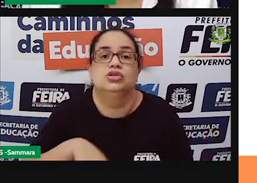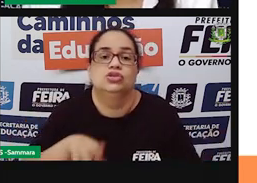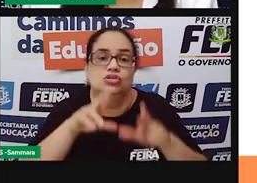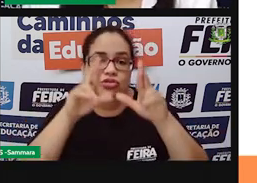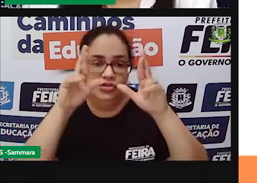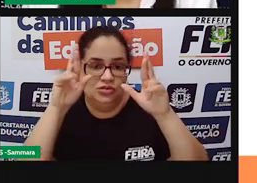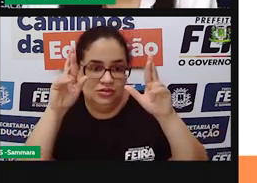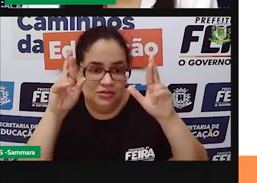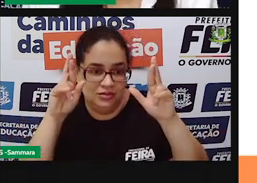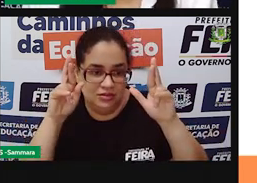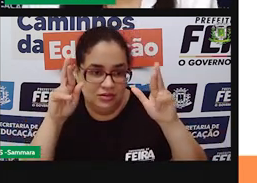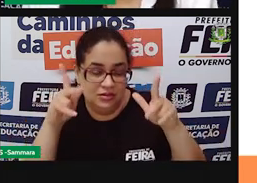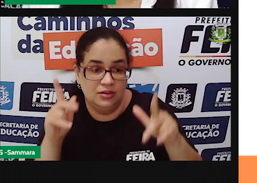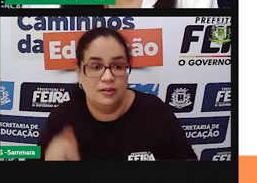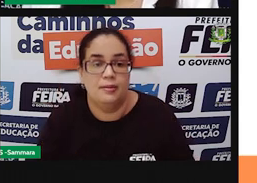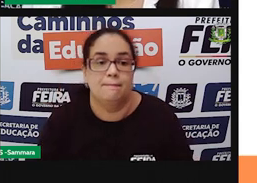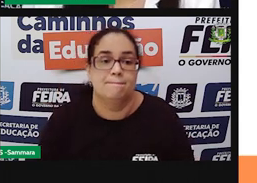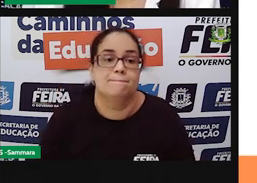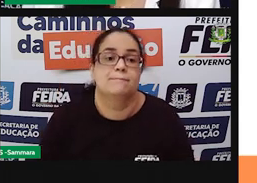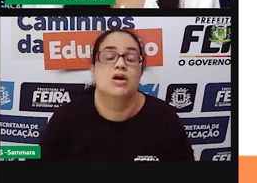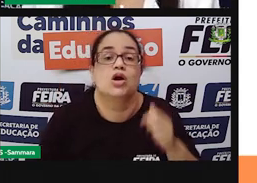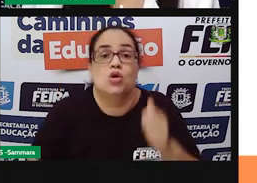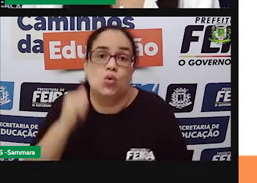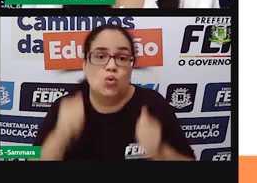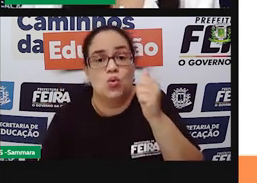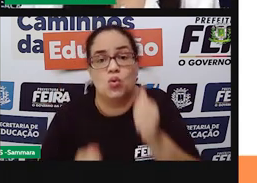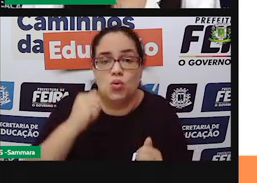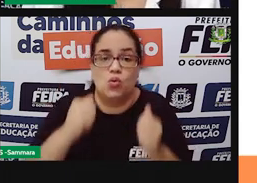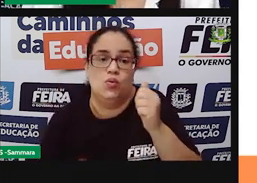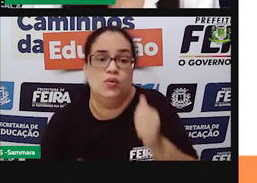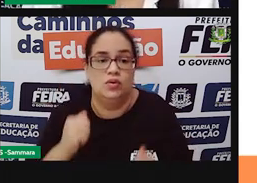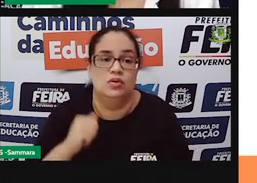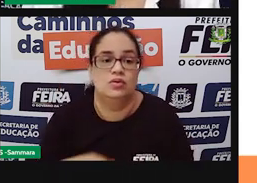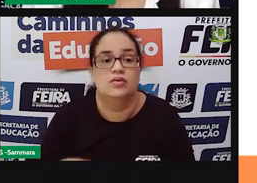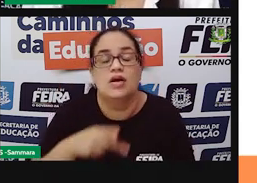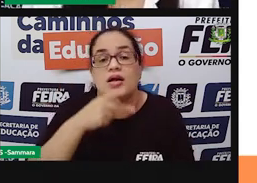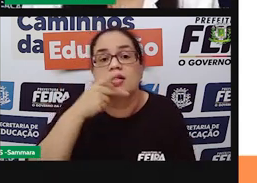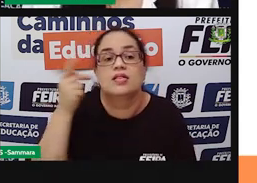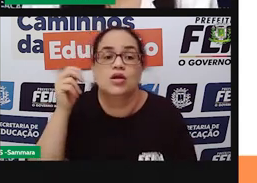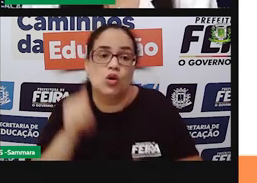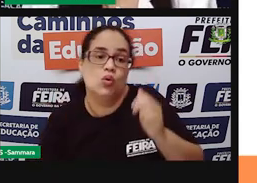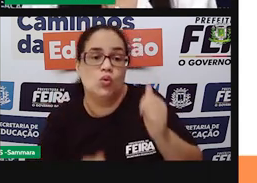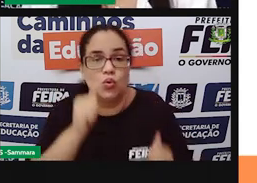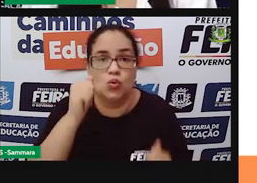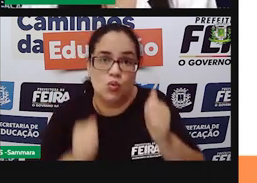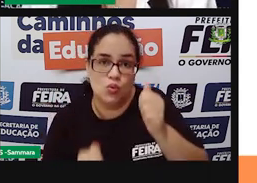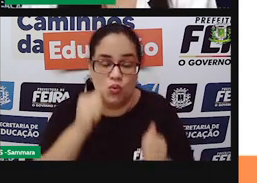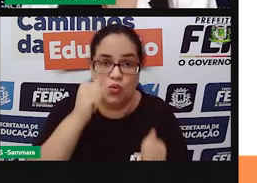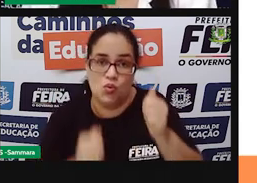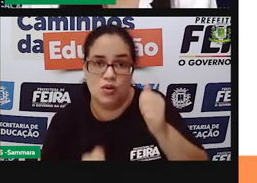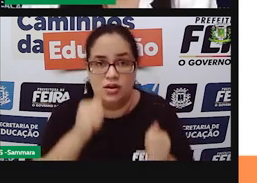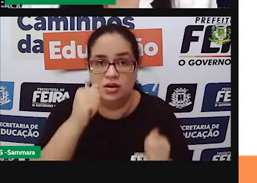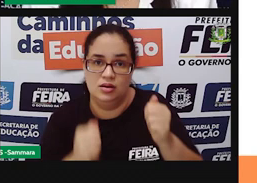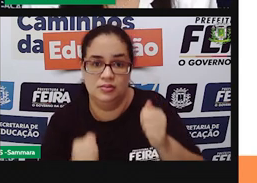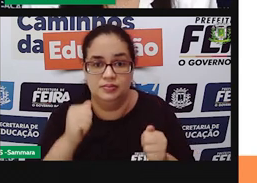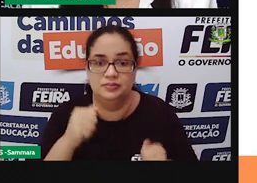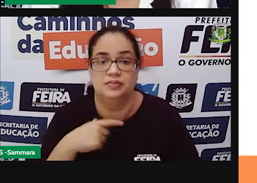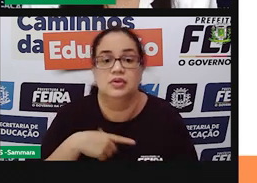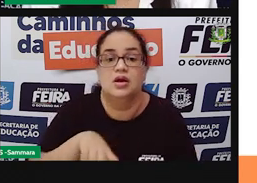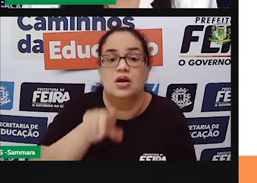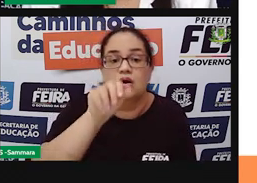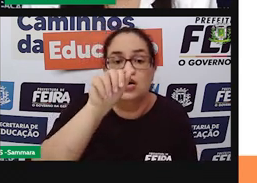diferente de dizer os atletas correrão. Quando eu digo os atletas correrão, ó, com